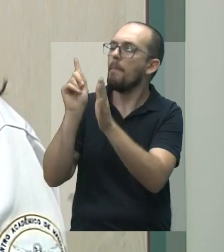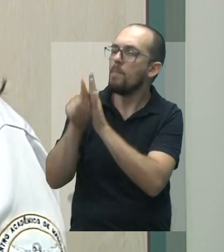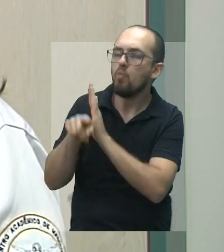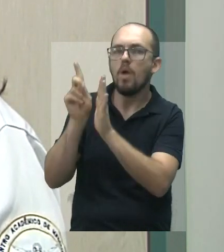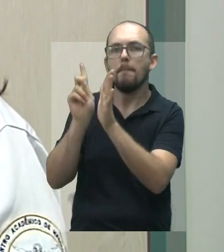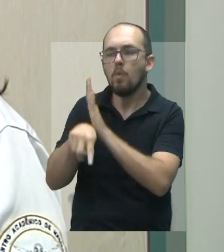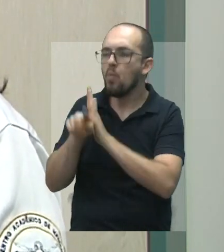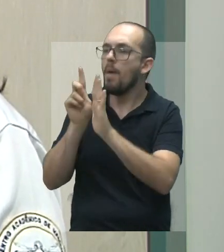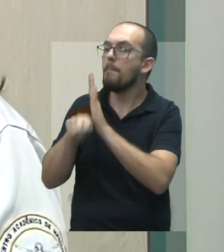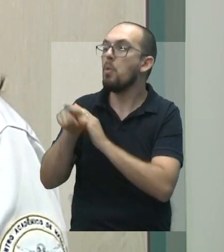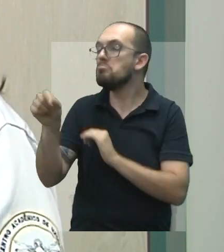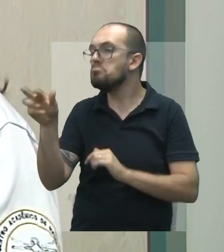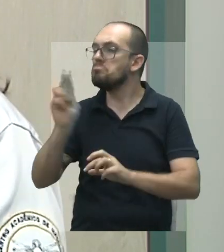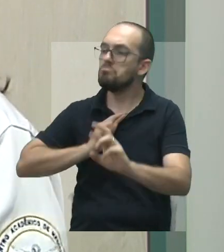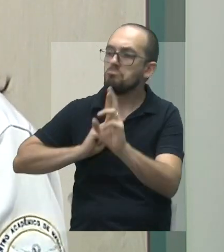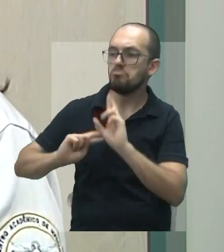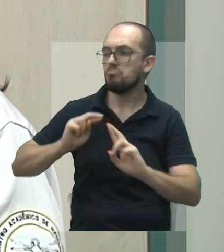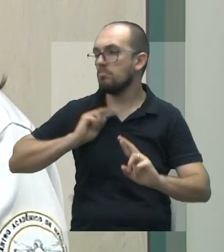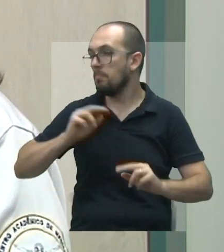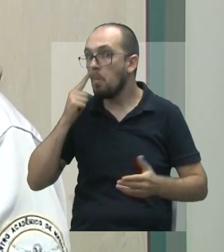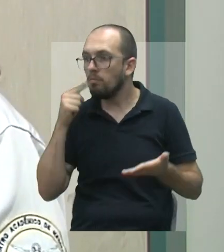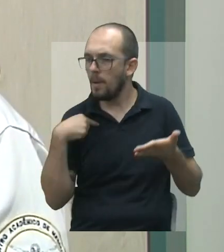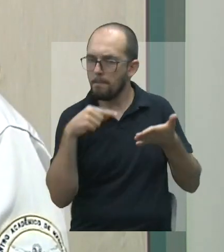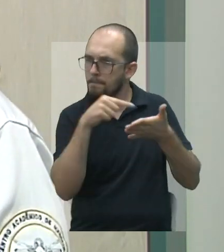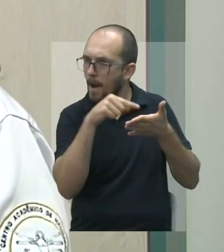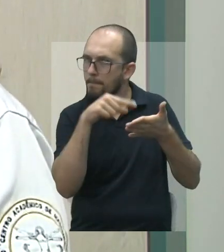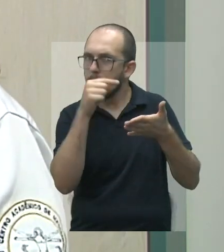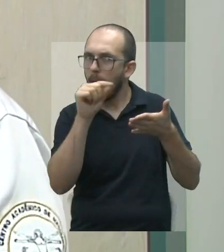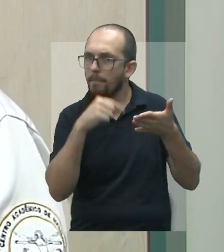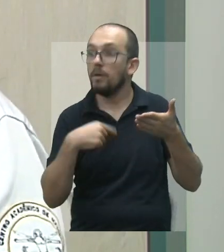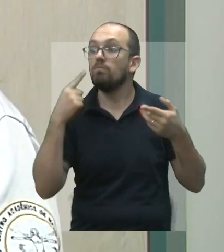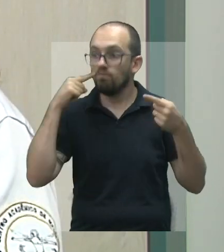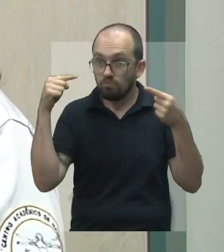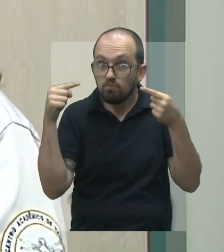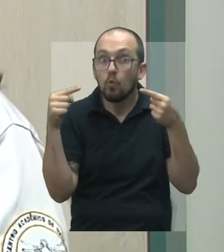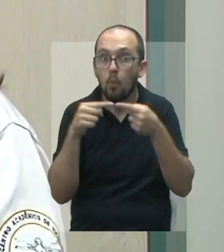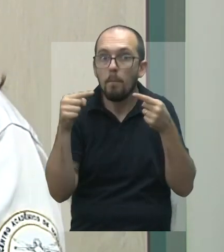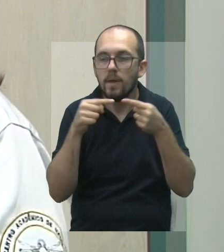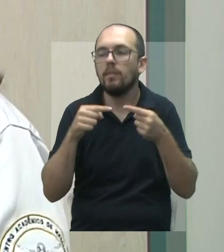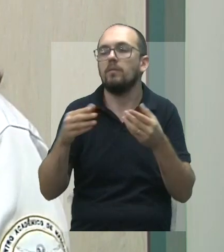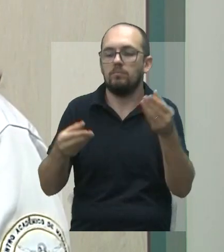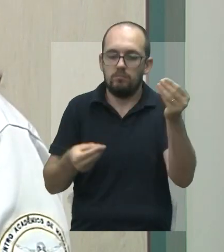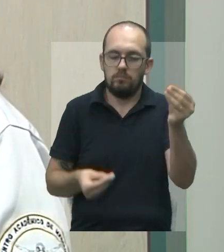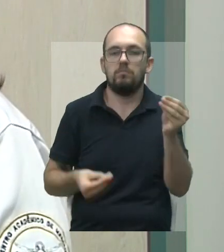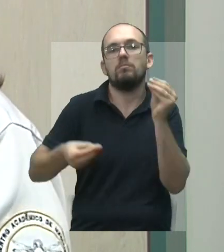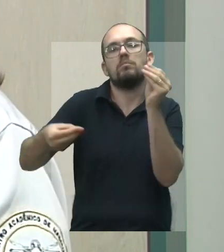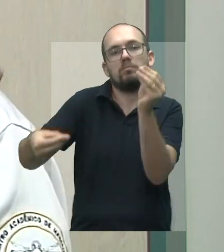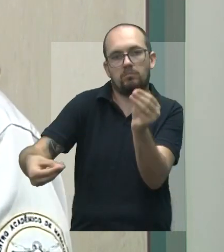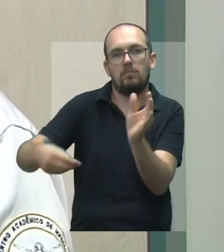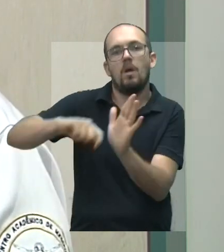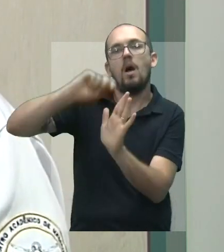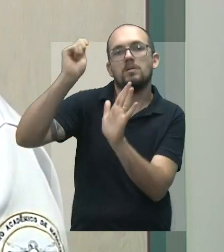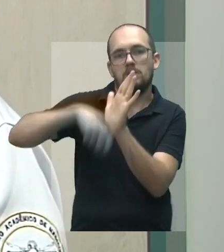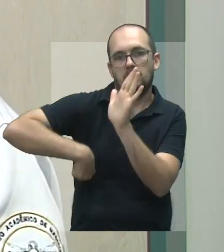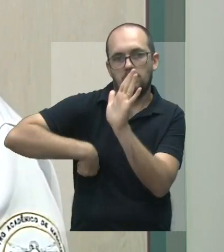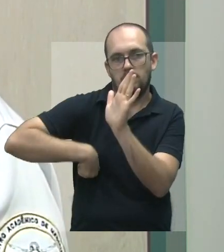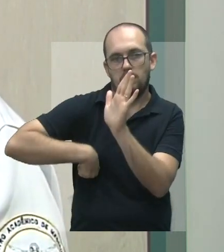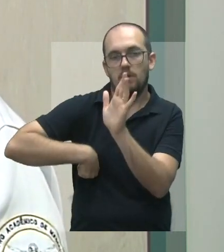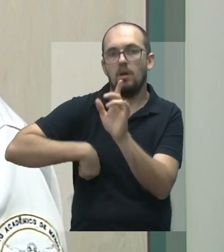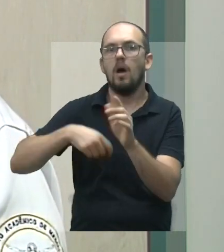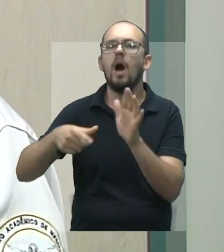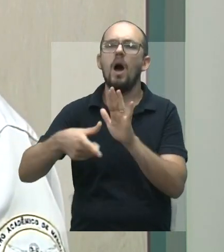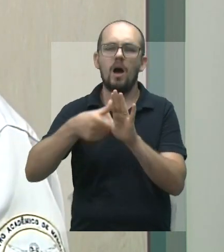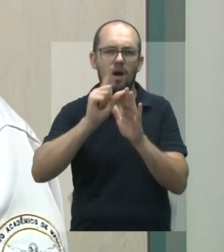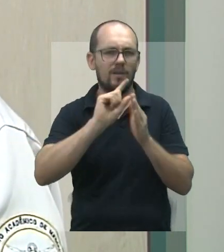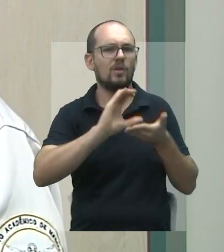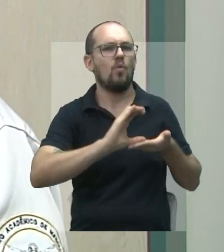para ver se a pessoa se encaixa na pesquisa, daremos termo de esclarecimento, isso tudo passou por conselho,